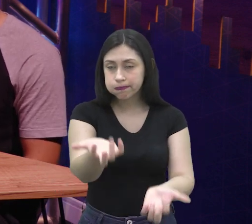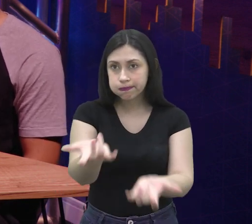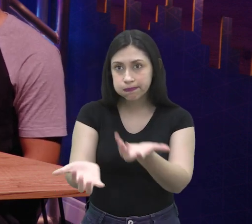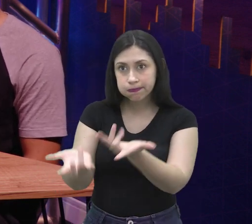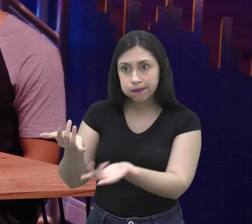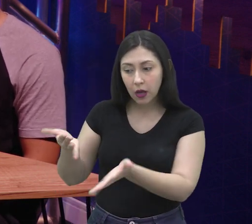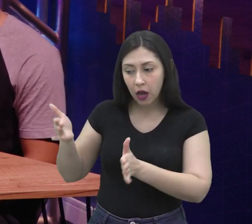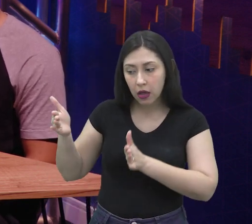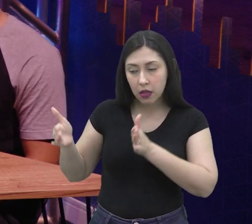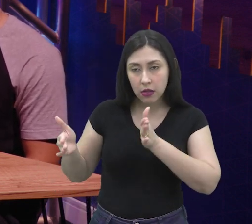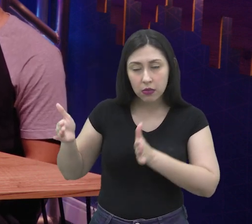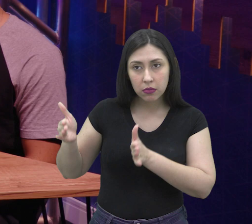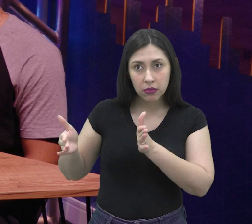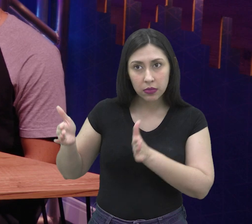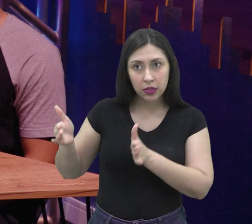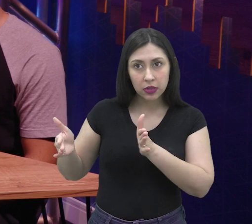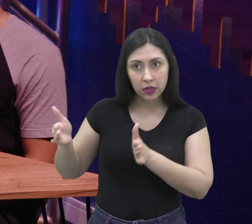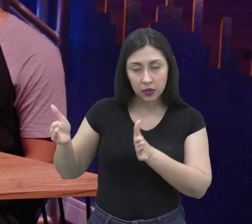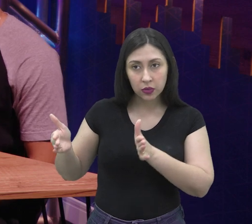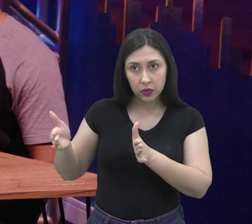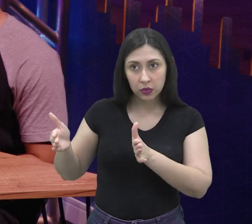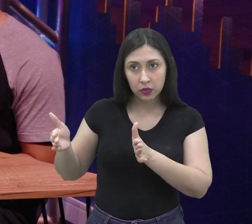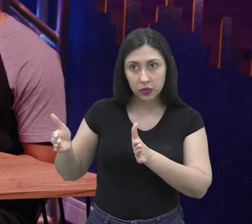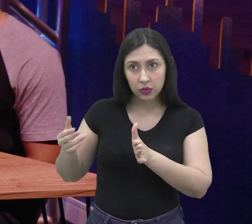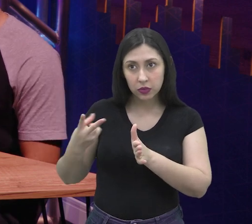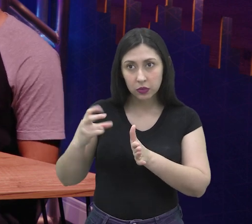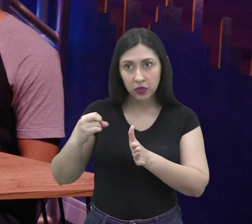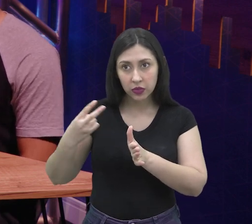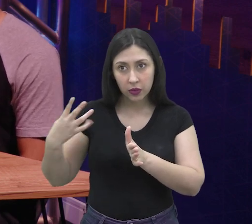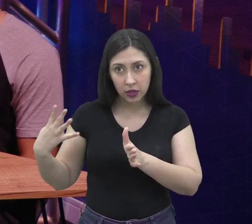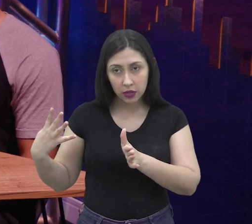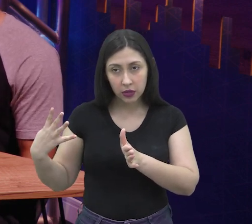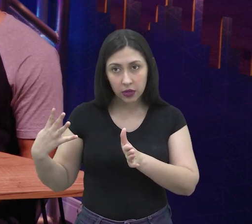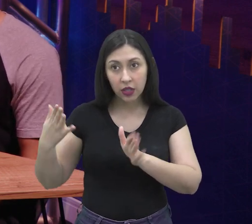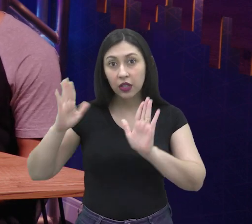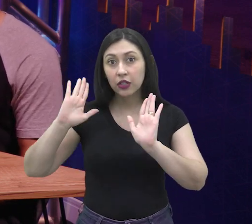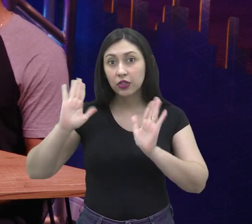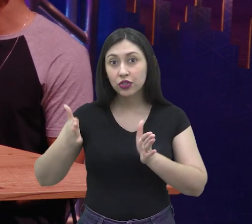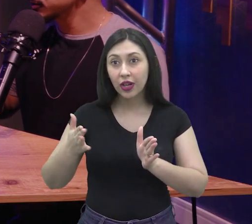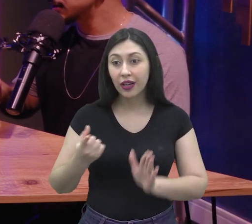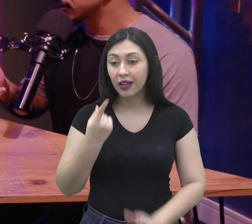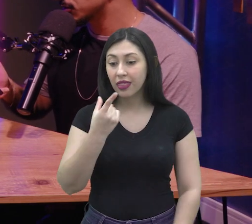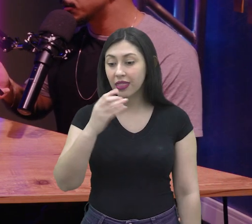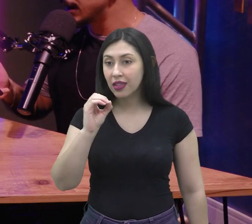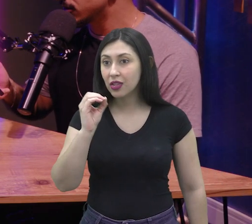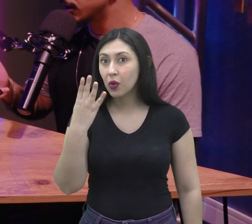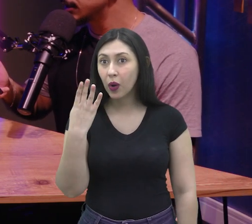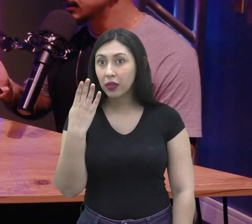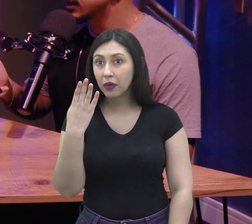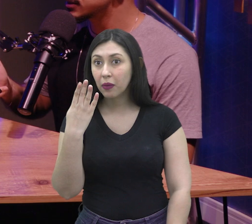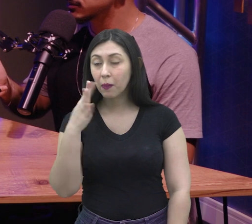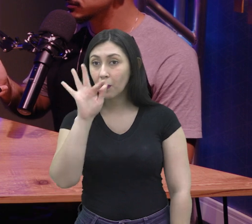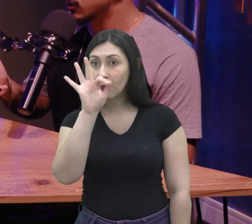para esse período desse ano já está 104% maior em relação ao